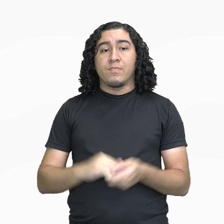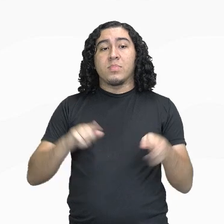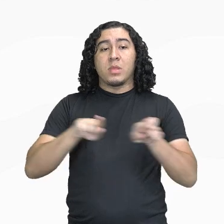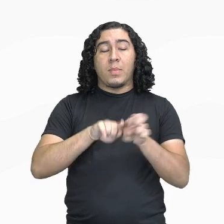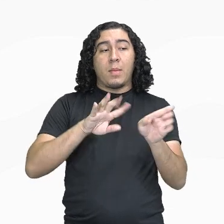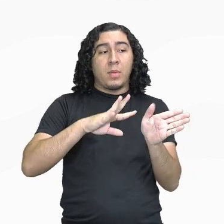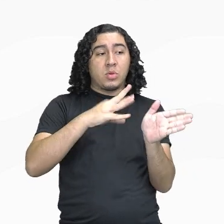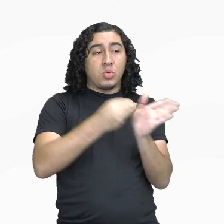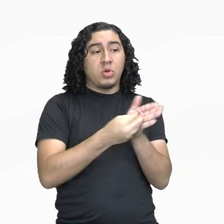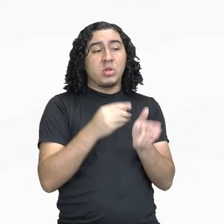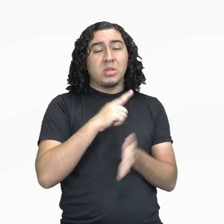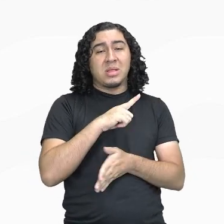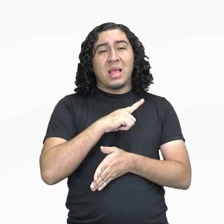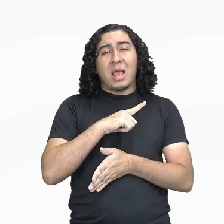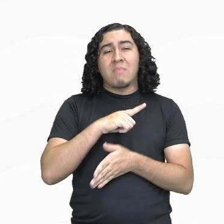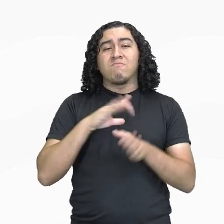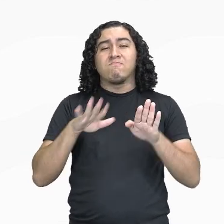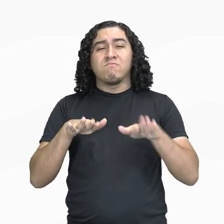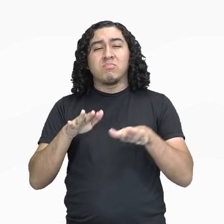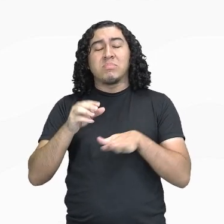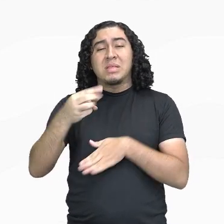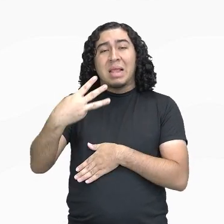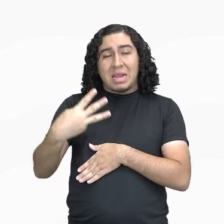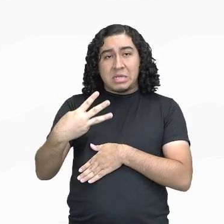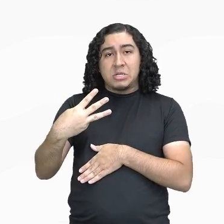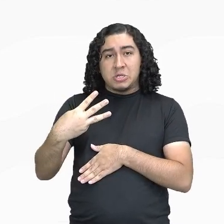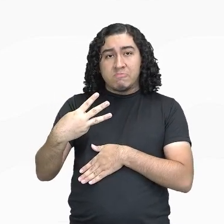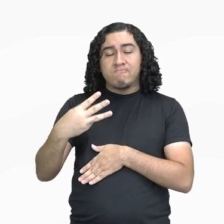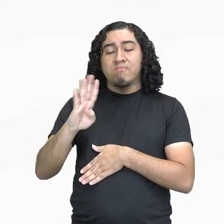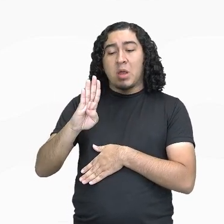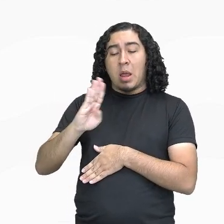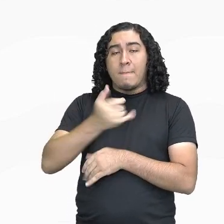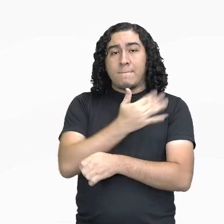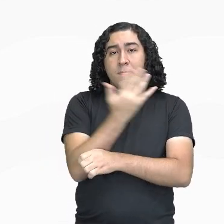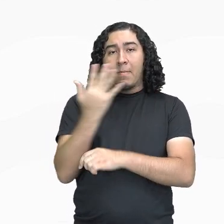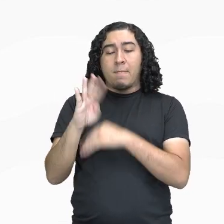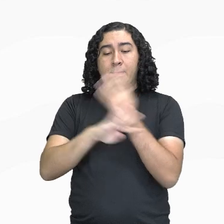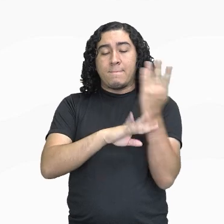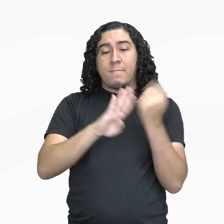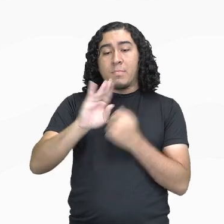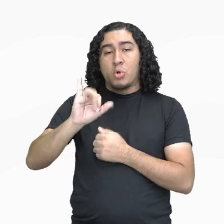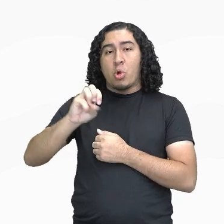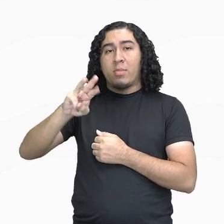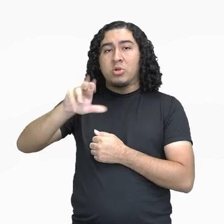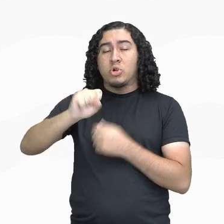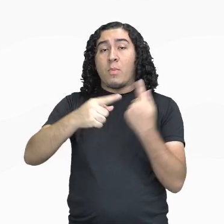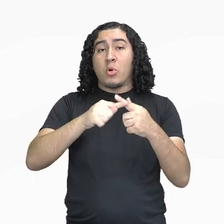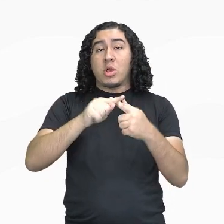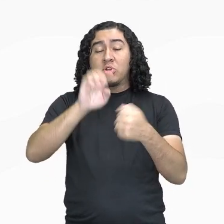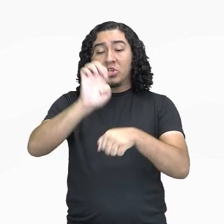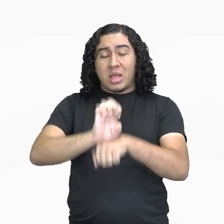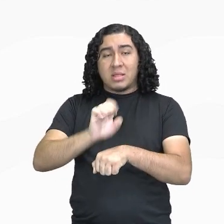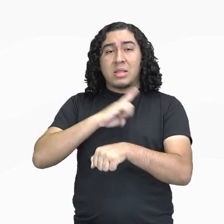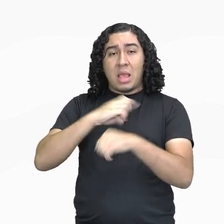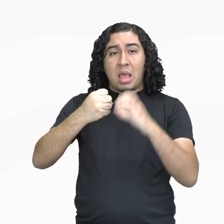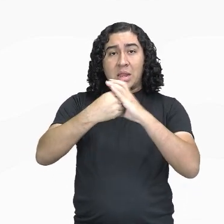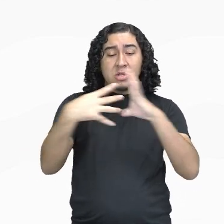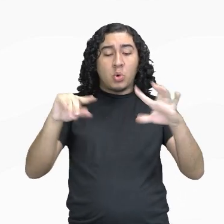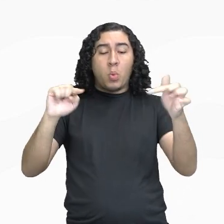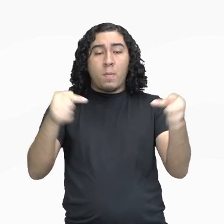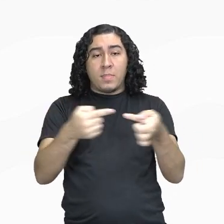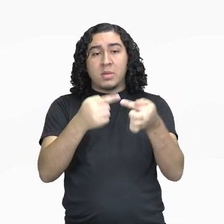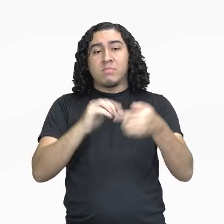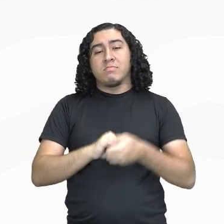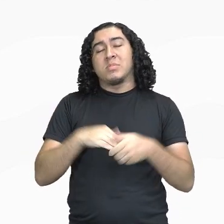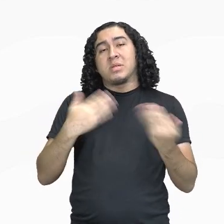Legal engloba 3 biomas. Por que 3 biomas? Porque esses estados, eles possuíam características comuns. Então, para